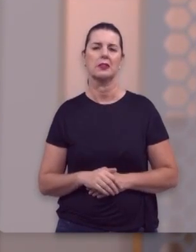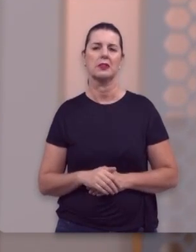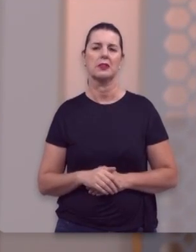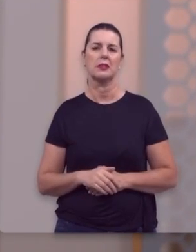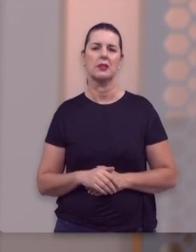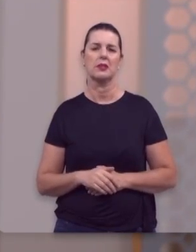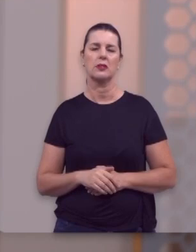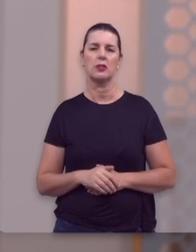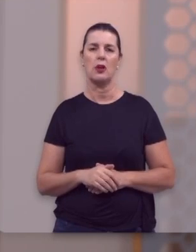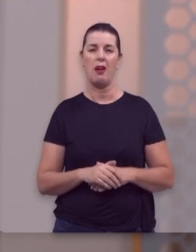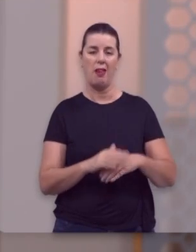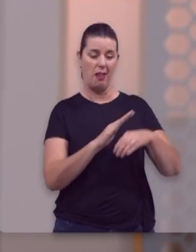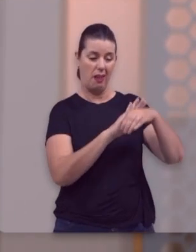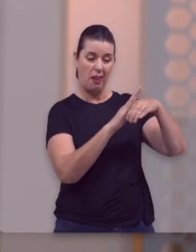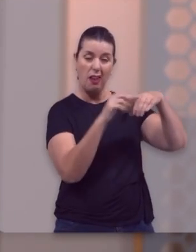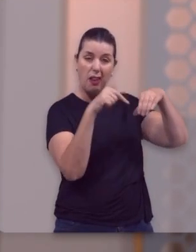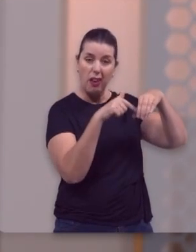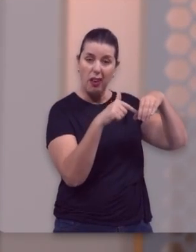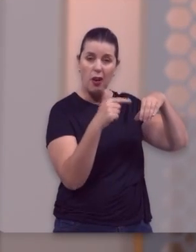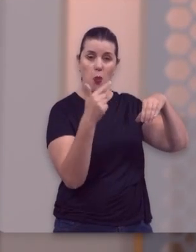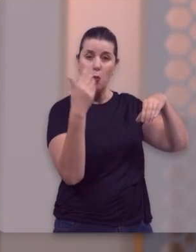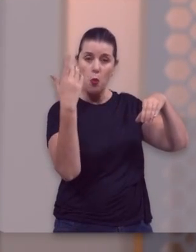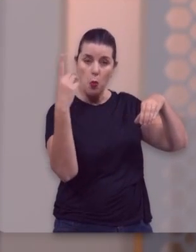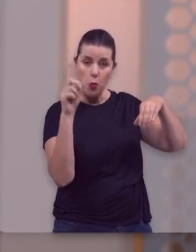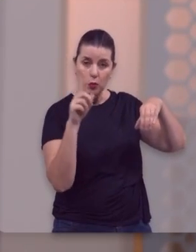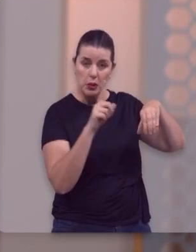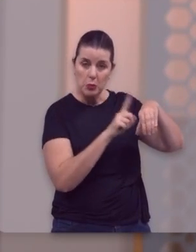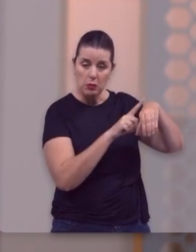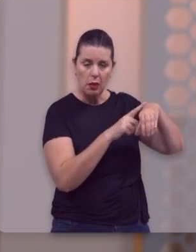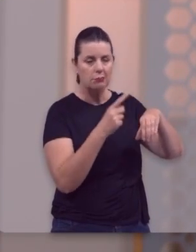O túmulo gelado não é mais o nosso último endereço.